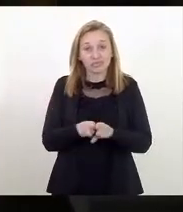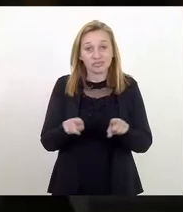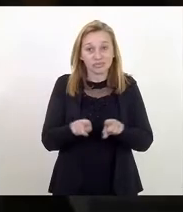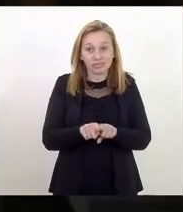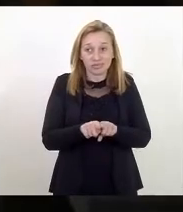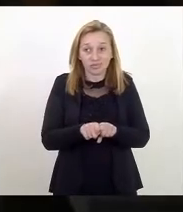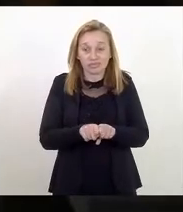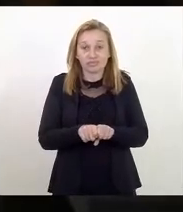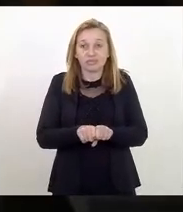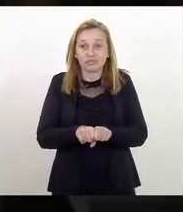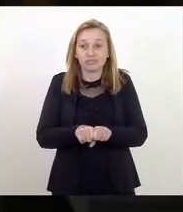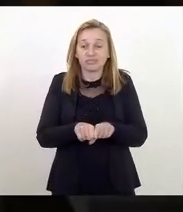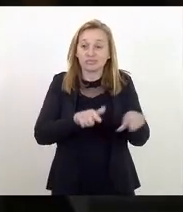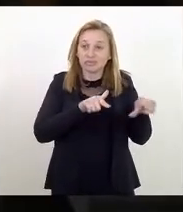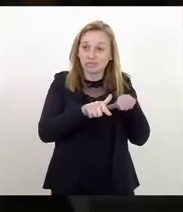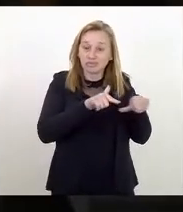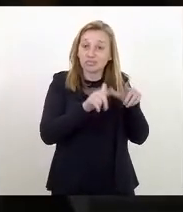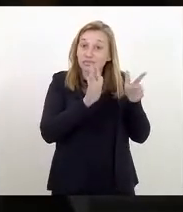estão